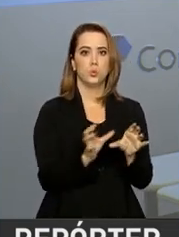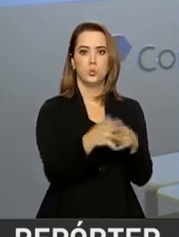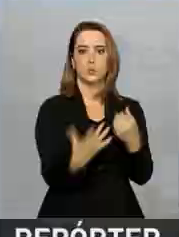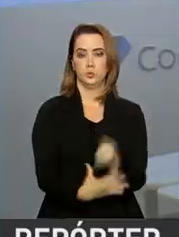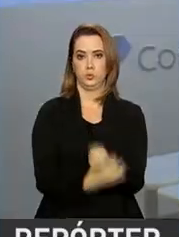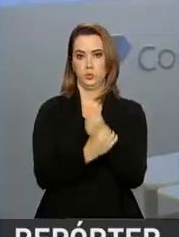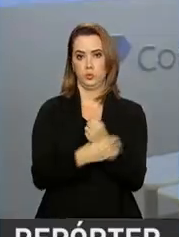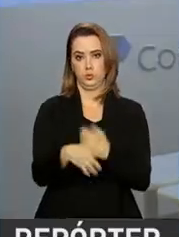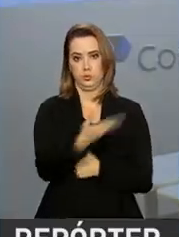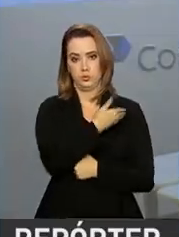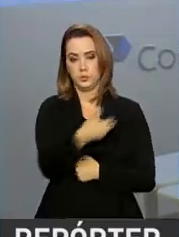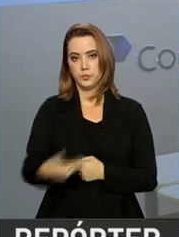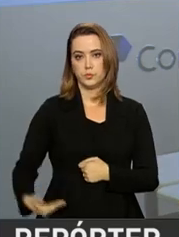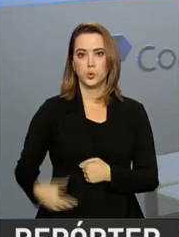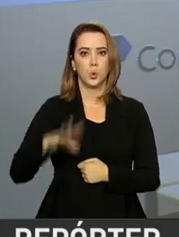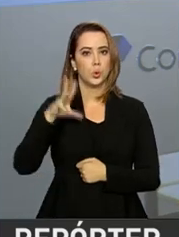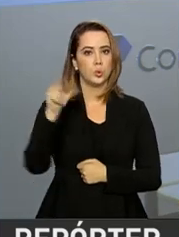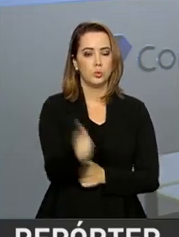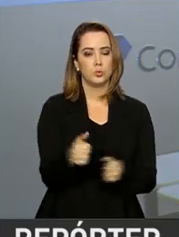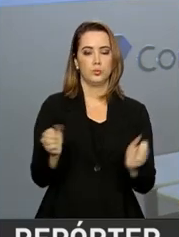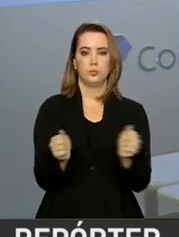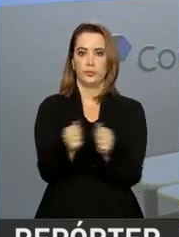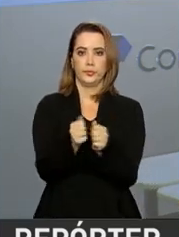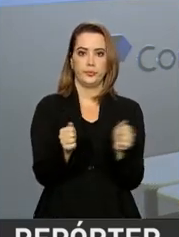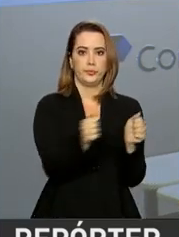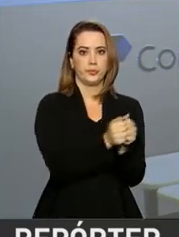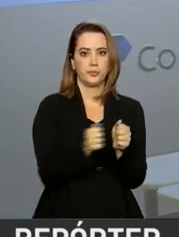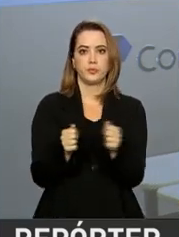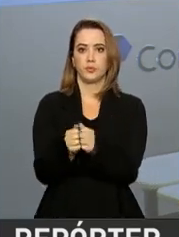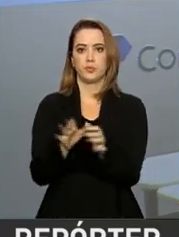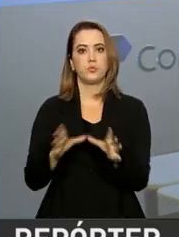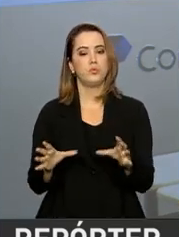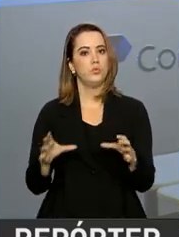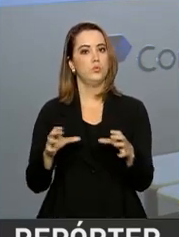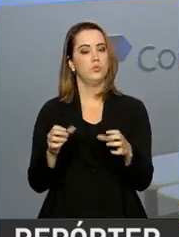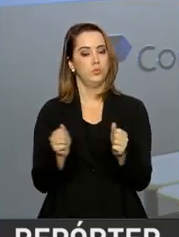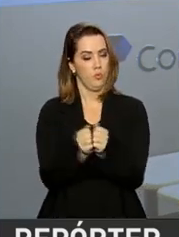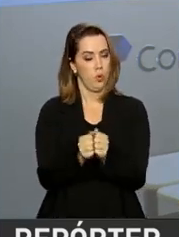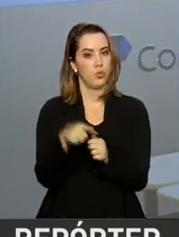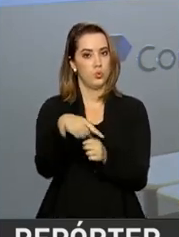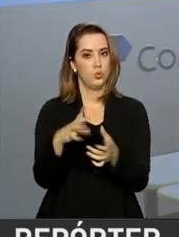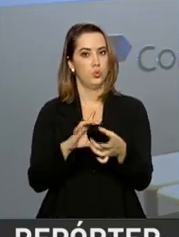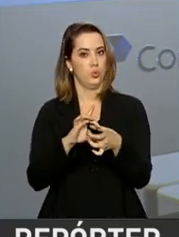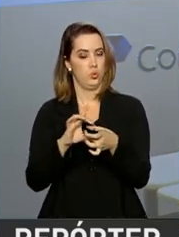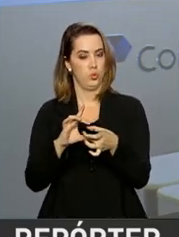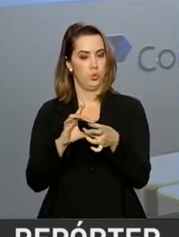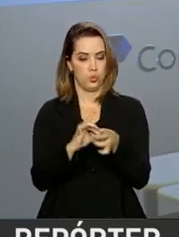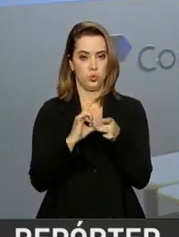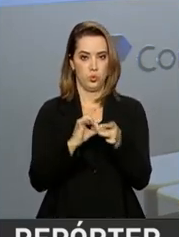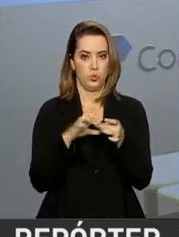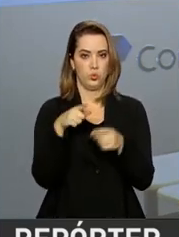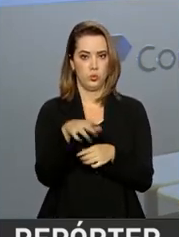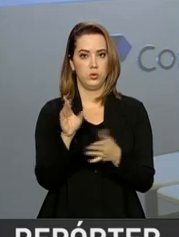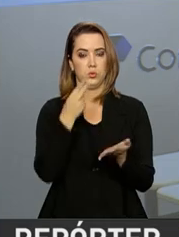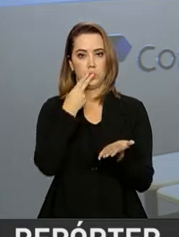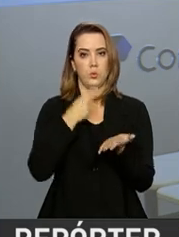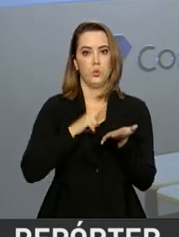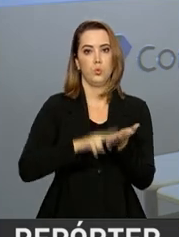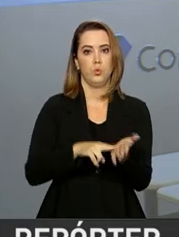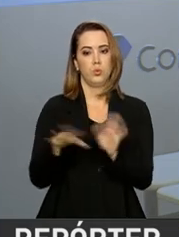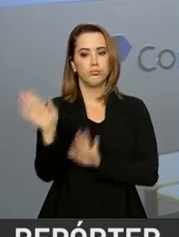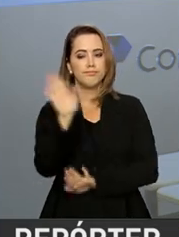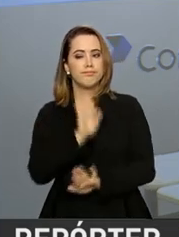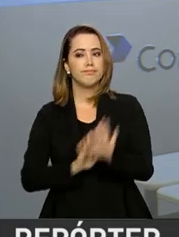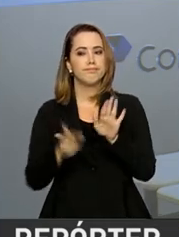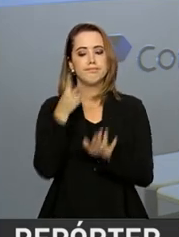próprio governo todos esses entes participam do processo como um todo o correio cuidando dos seus armazéns e